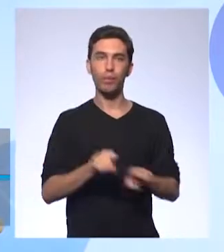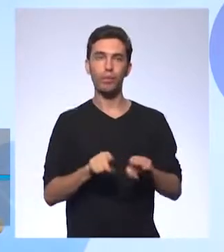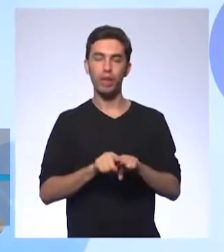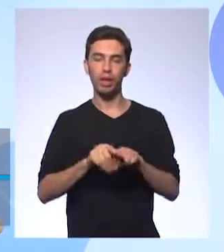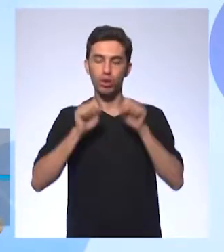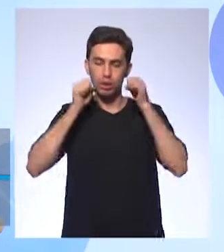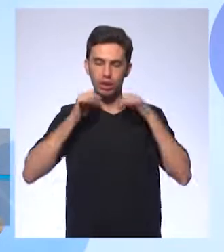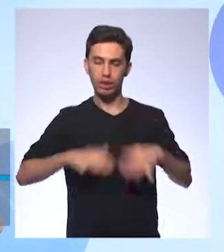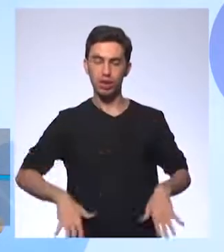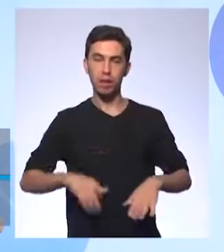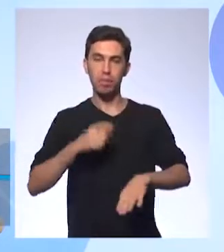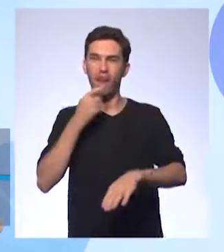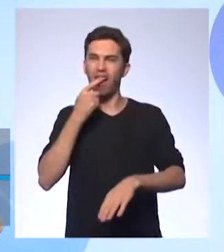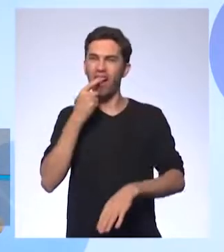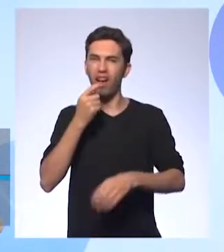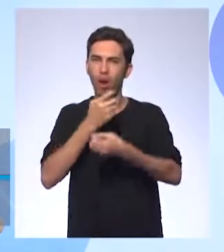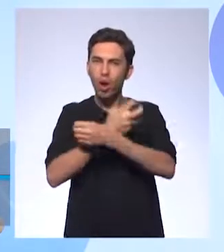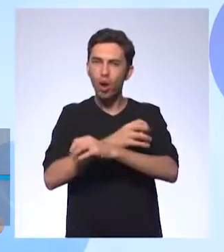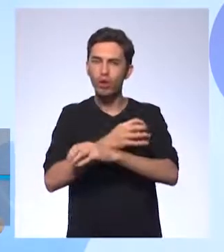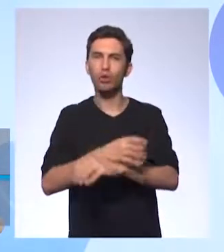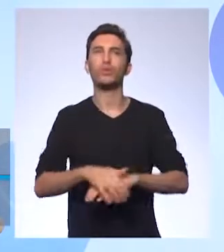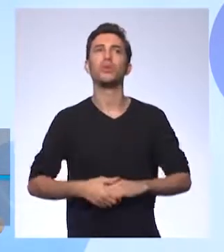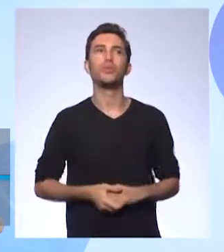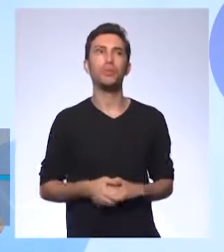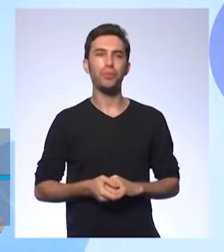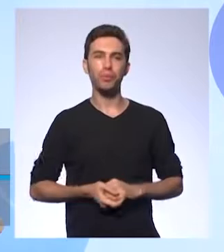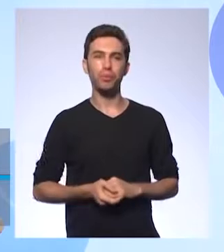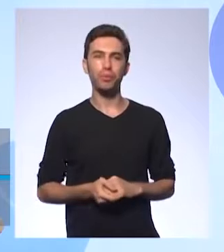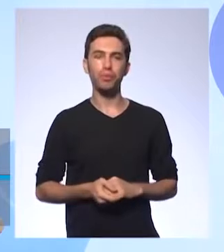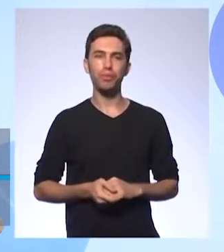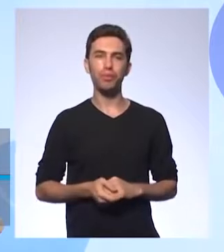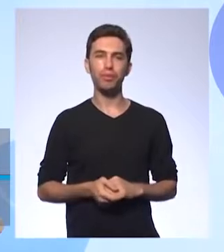Deixa eu ver aqui se tem mais alguma participação do aluno.